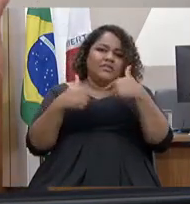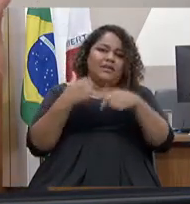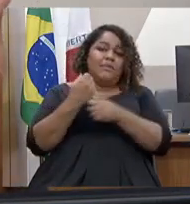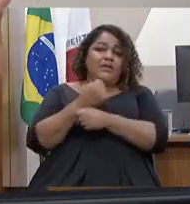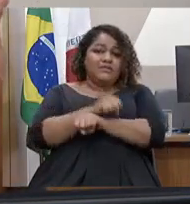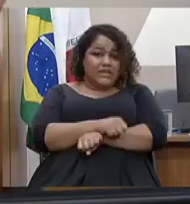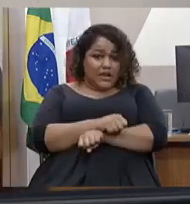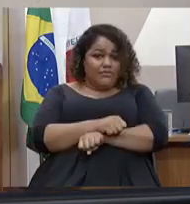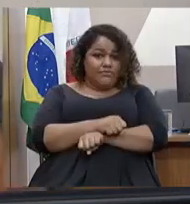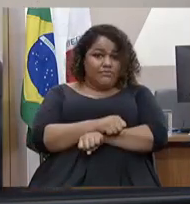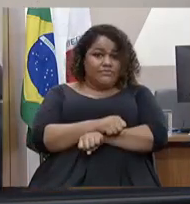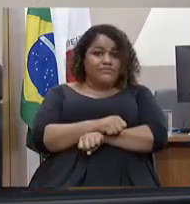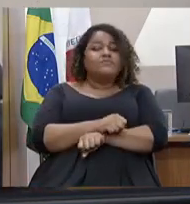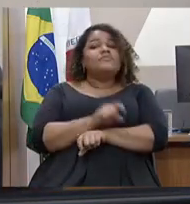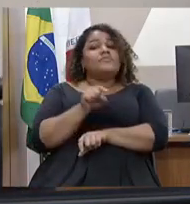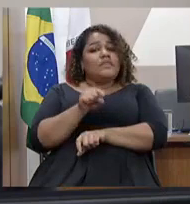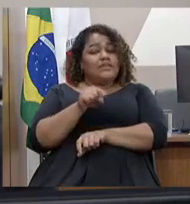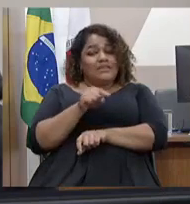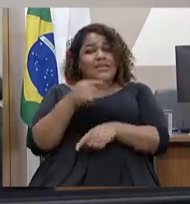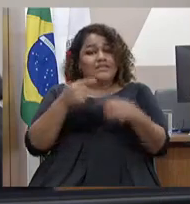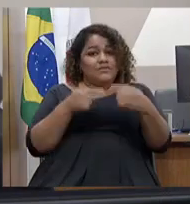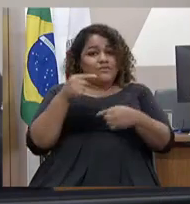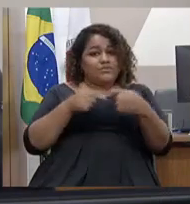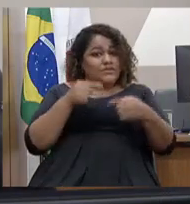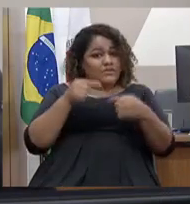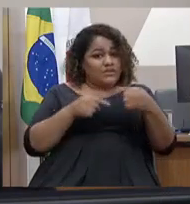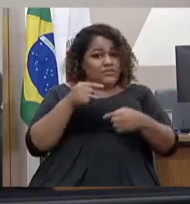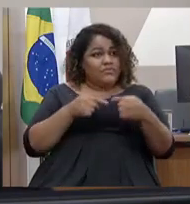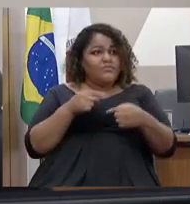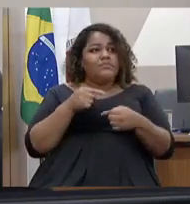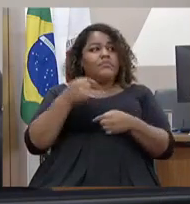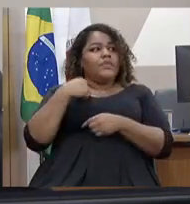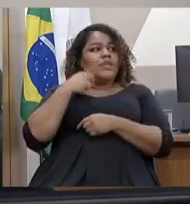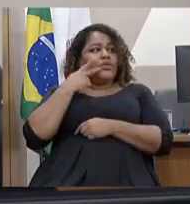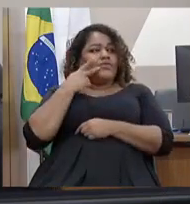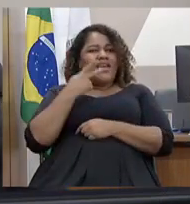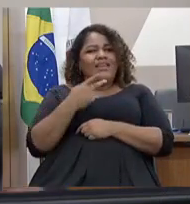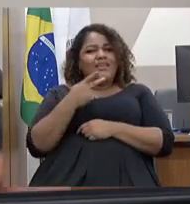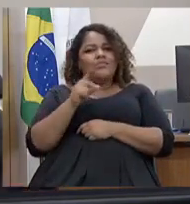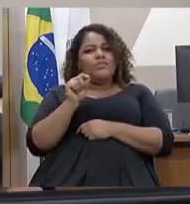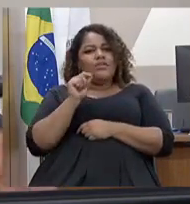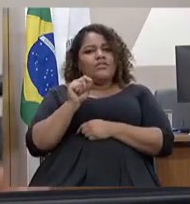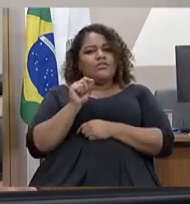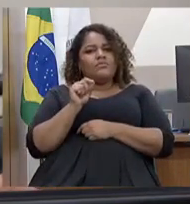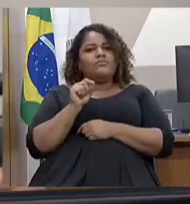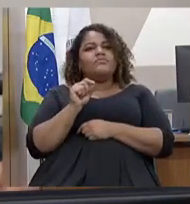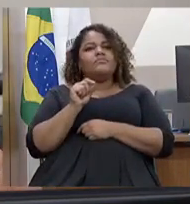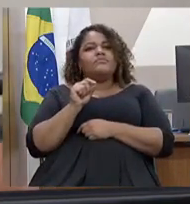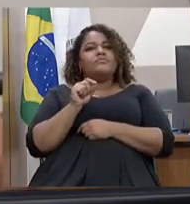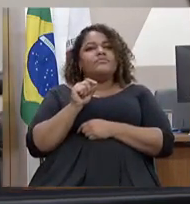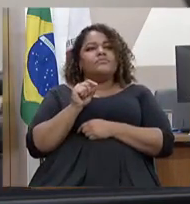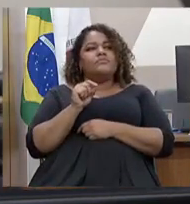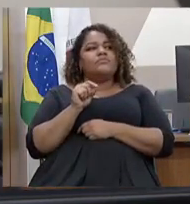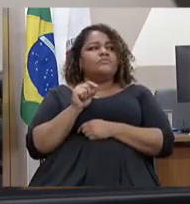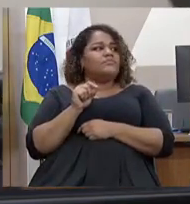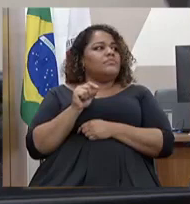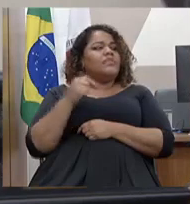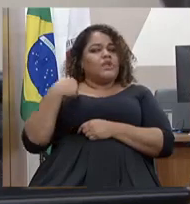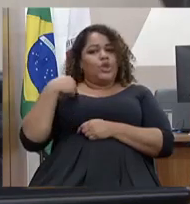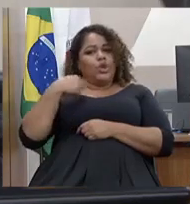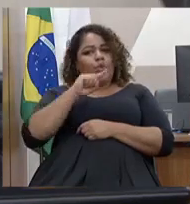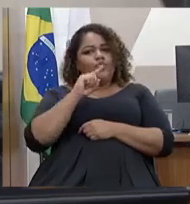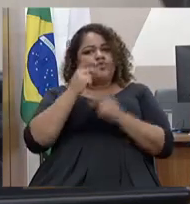trabalho escravo eu tinha dito e essas sistematização que eu fiz aqui para o Betão eu tinha dito que eu fui